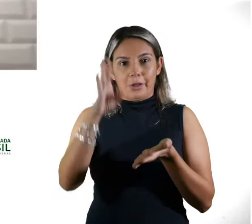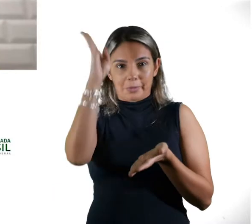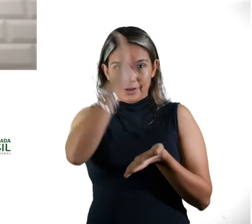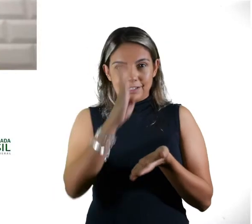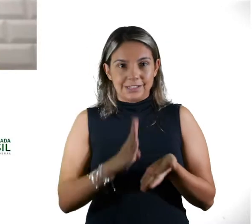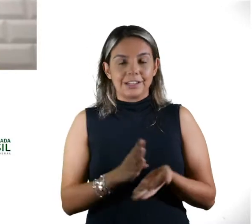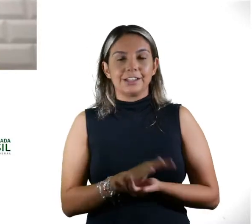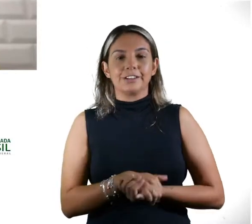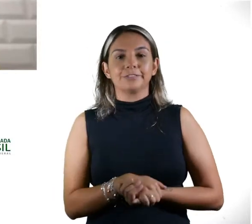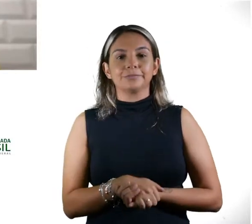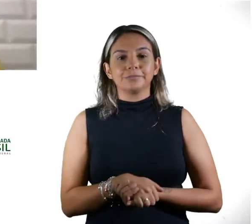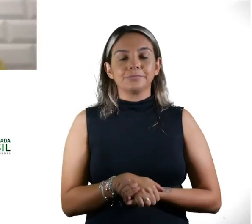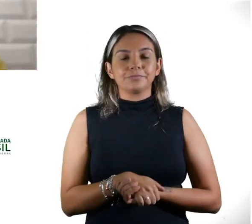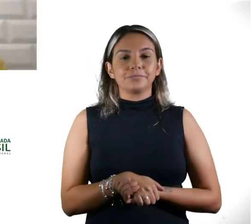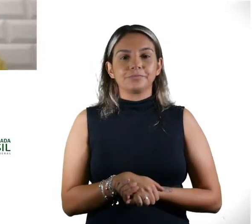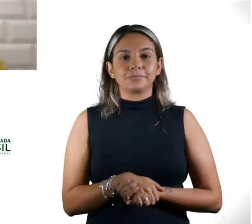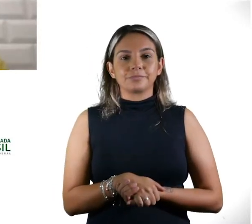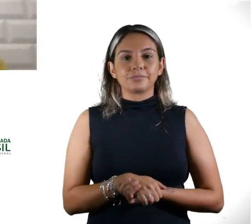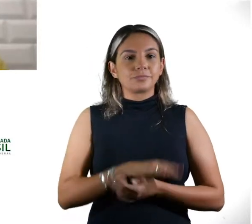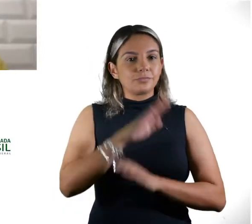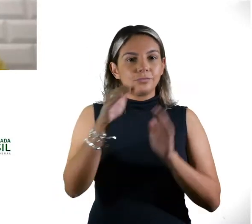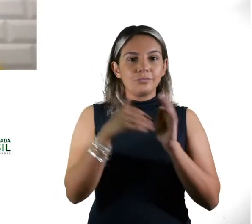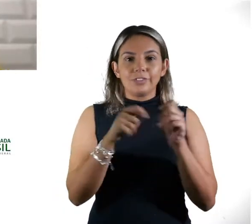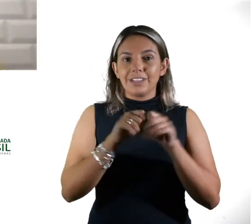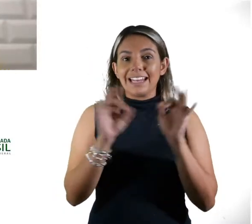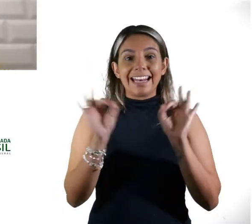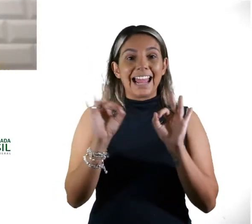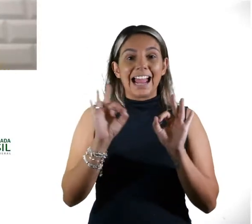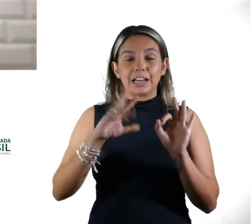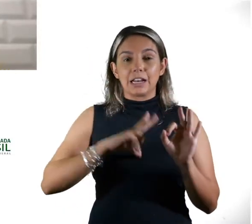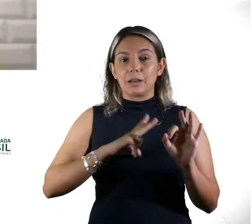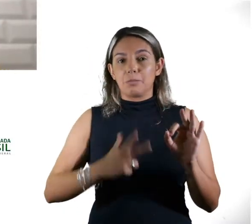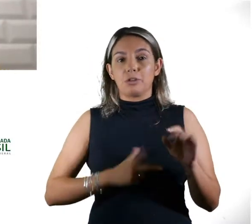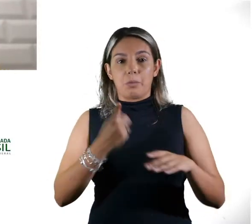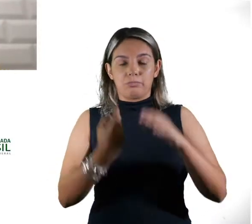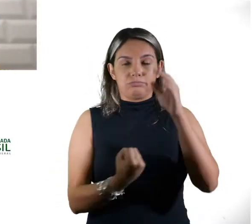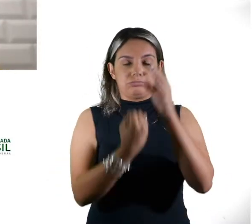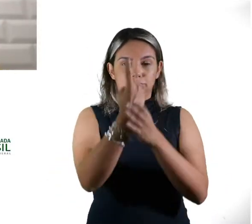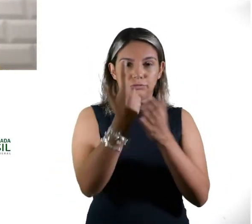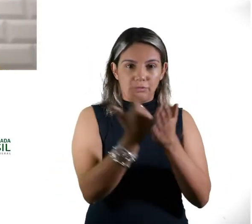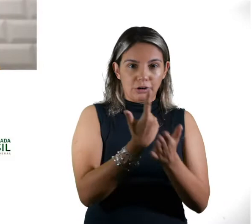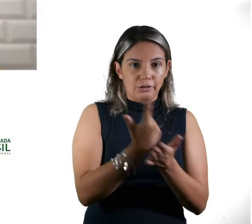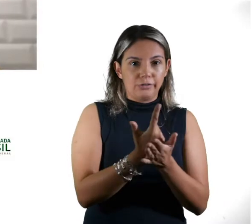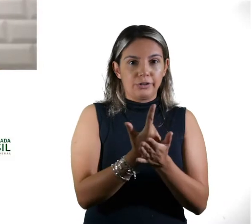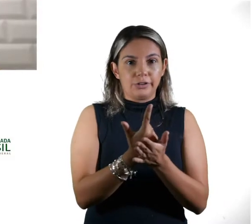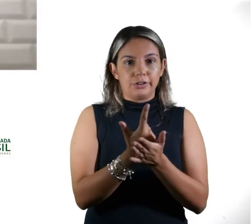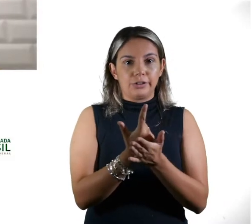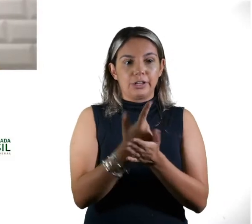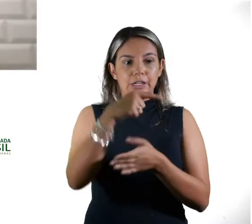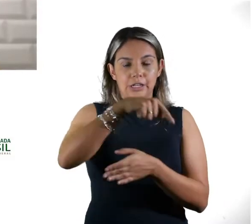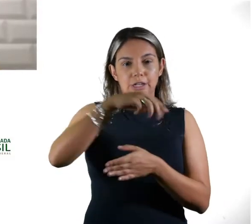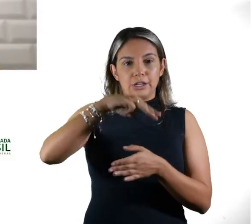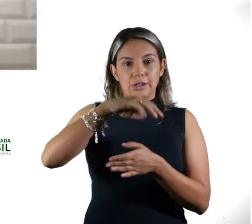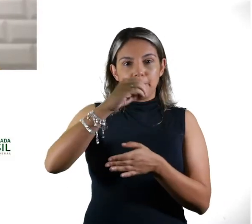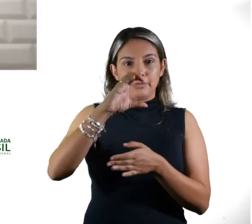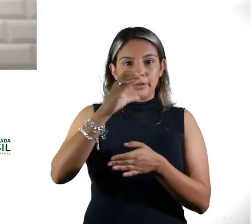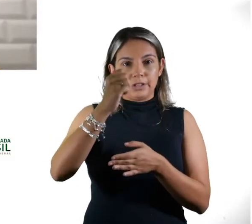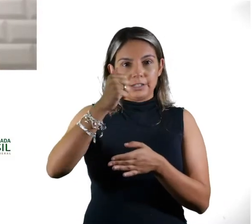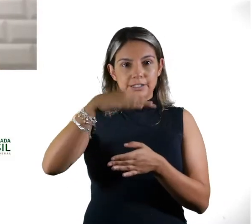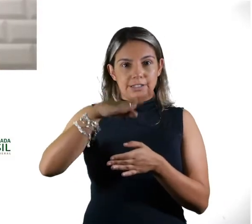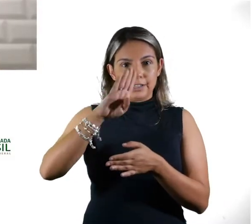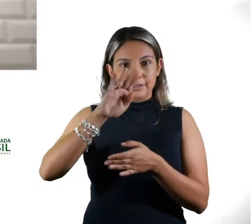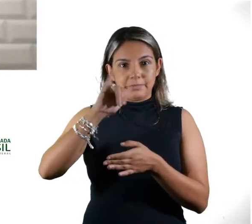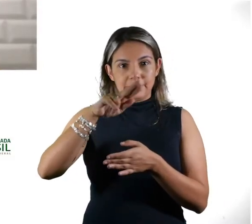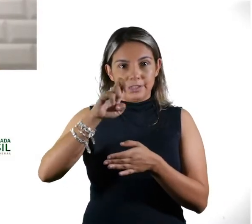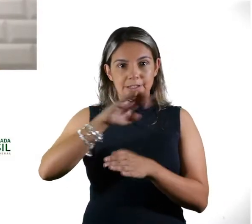brasileiros, e foi tudo, não fiz mais nada em Portugal. Depois lancei o livro em Moçambique, aí sim até fizemos um lançamento